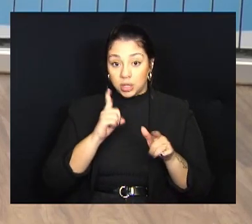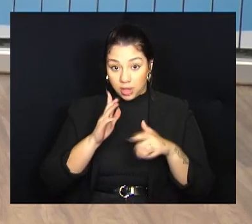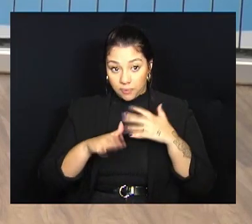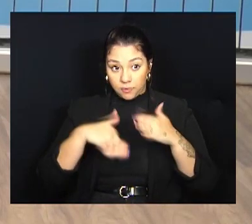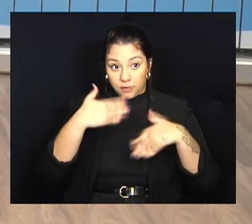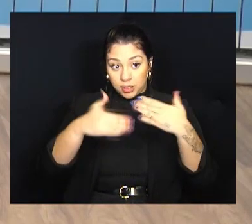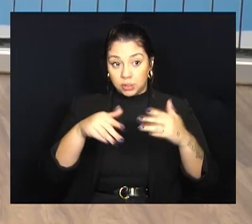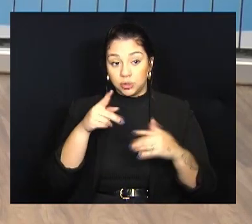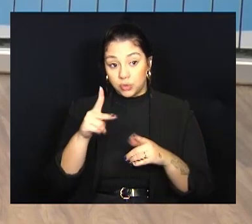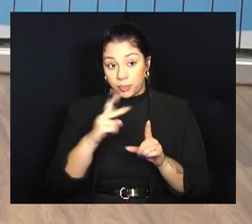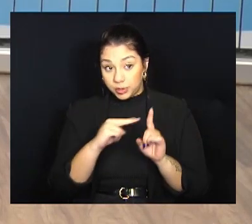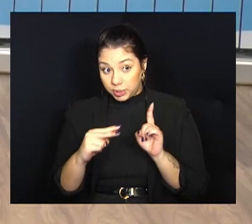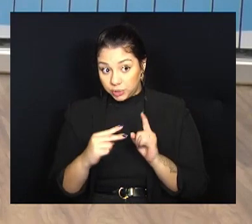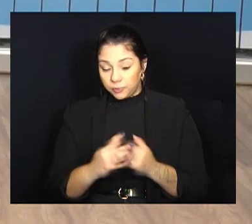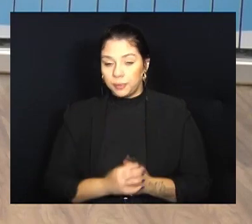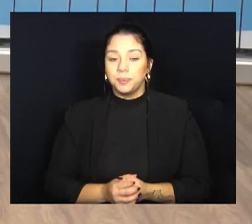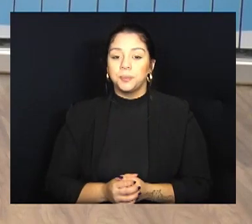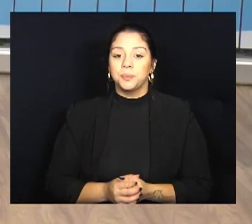sua visão?